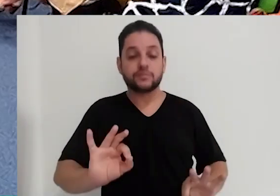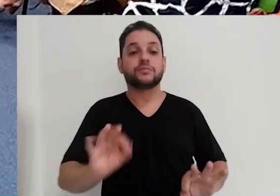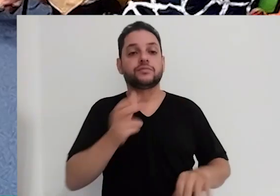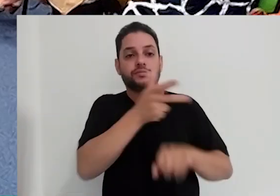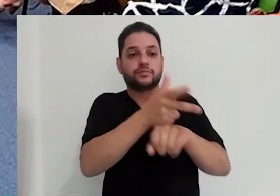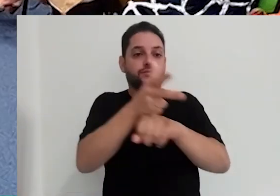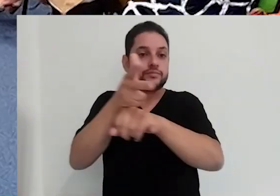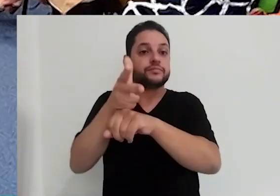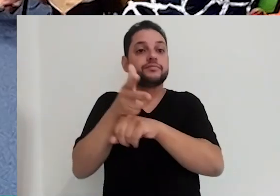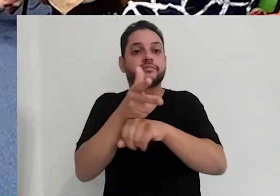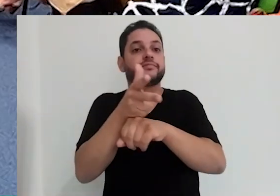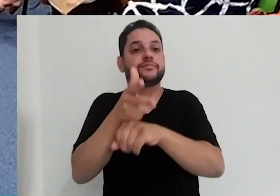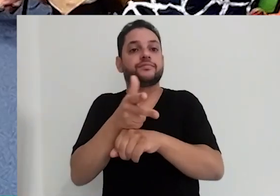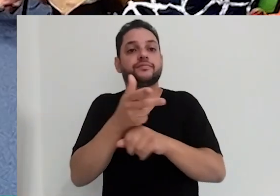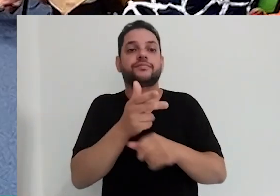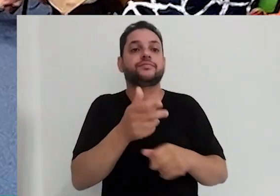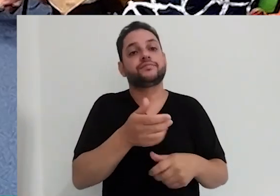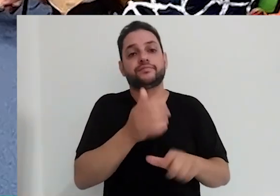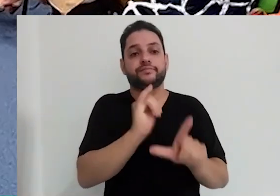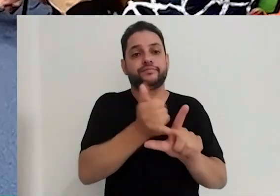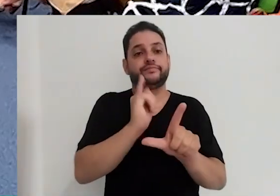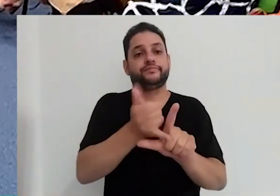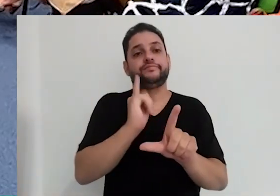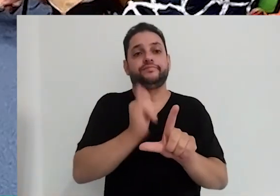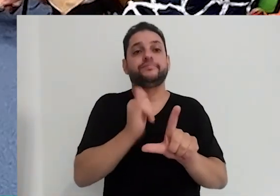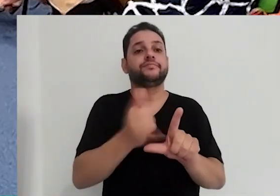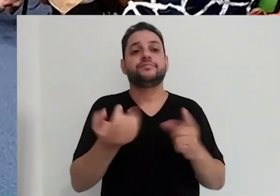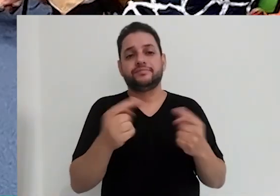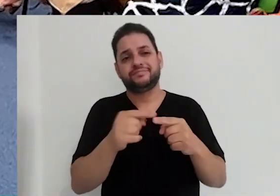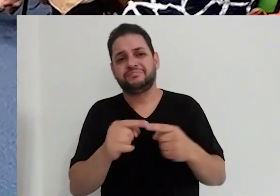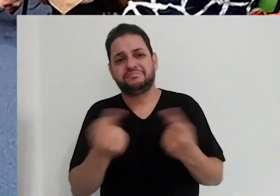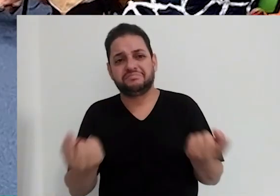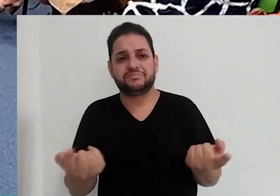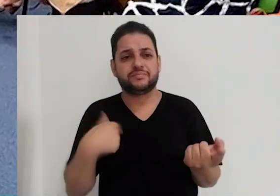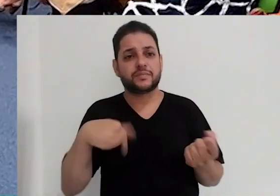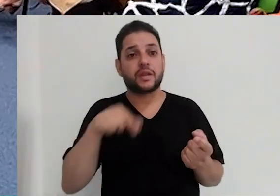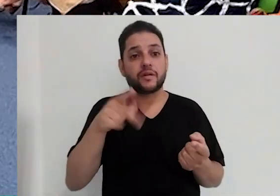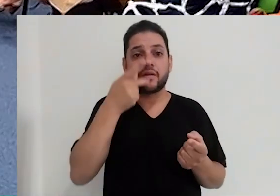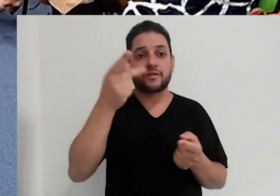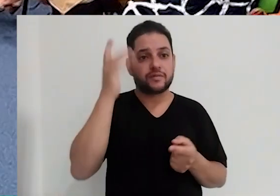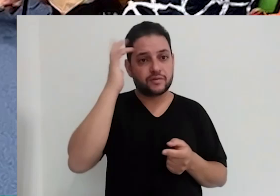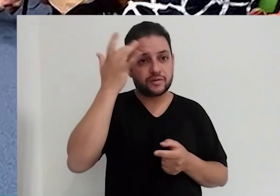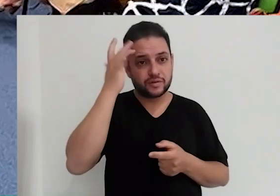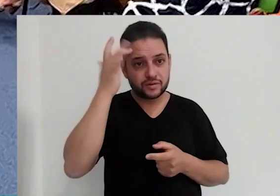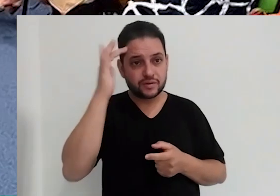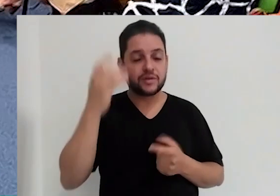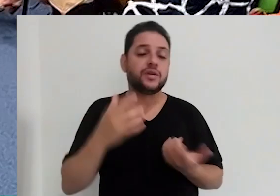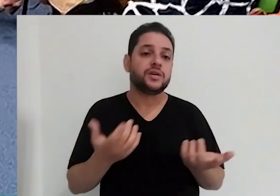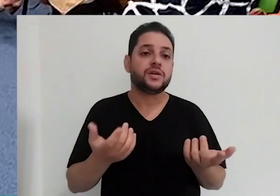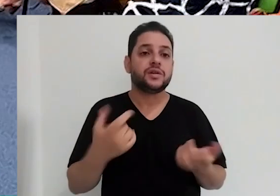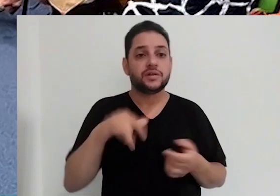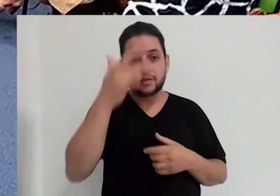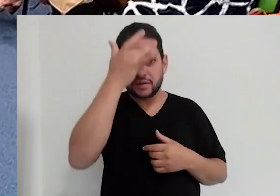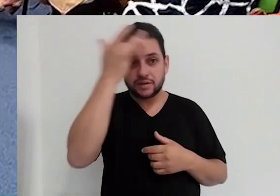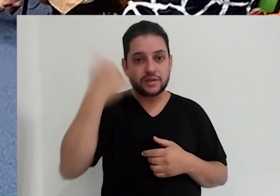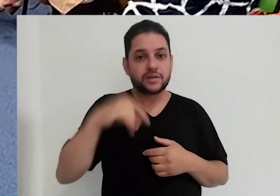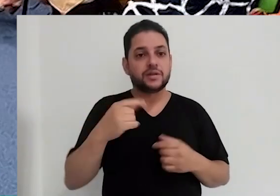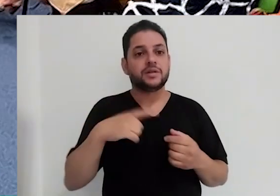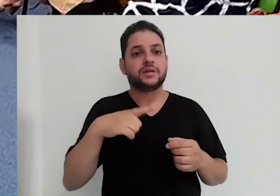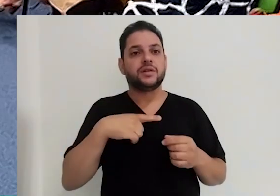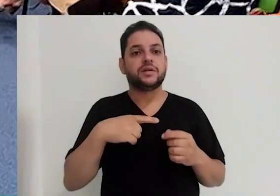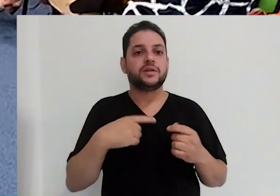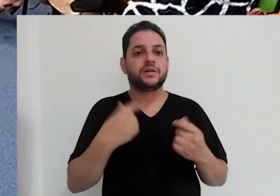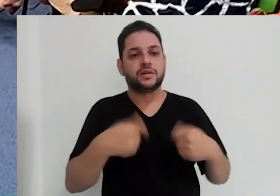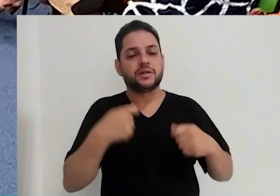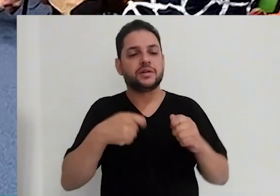um um document comentári assim e ela tava falando que ela achava que devia ser que a gente devia que as pessoas deviam tentar fazer o cineastas e tal